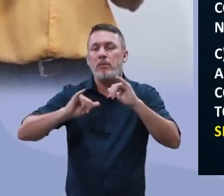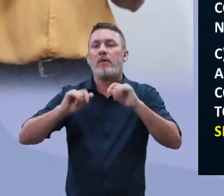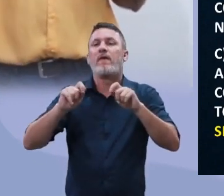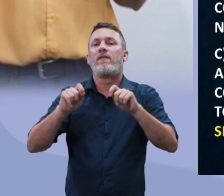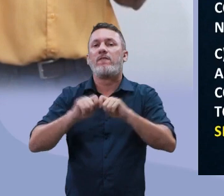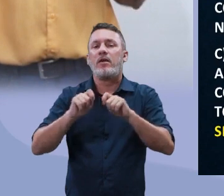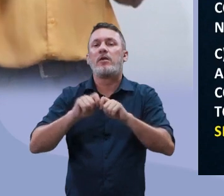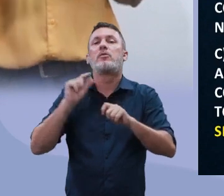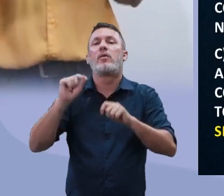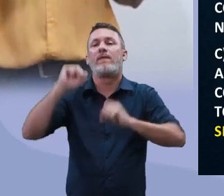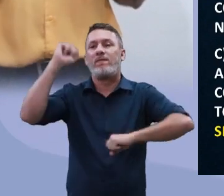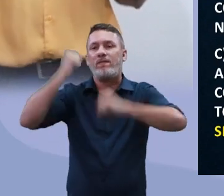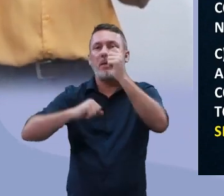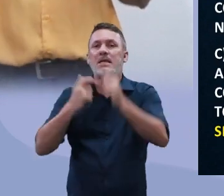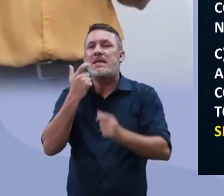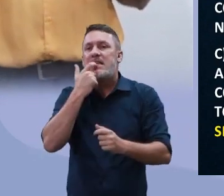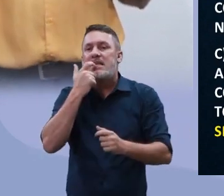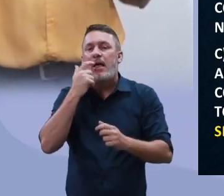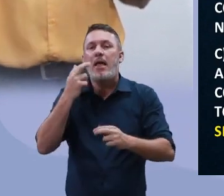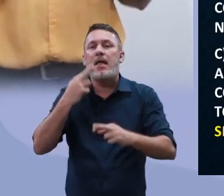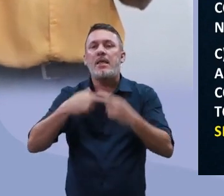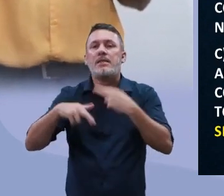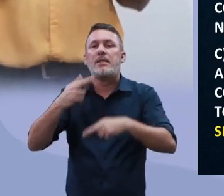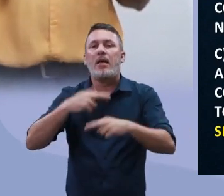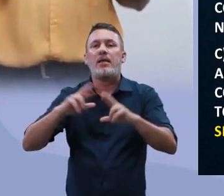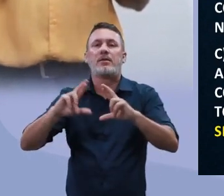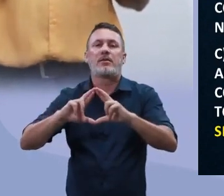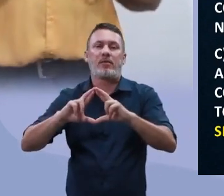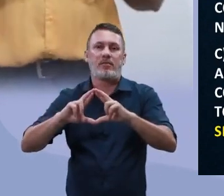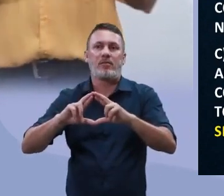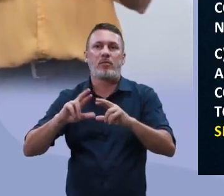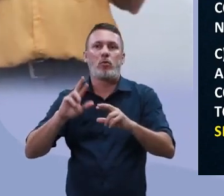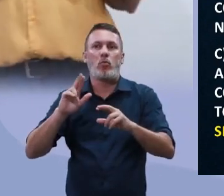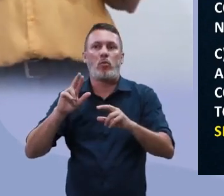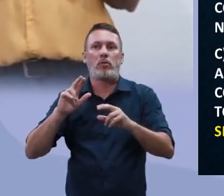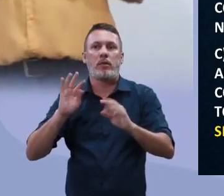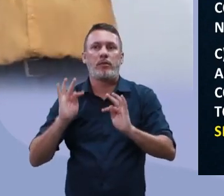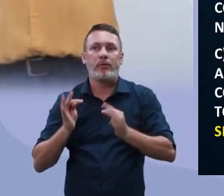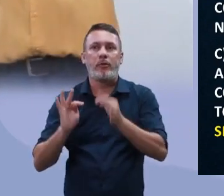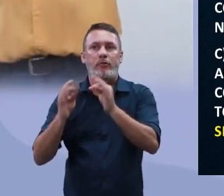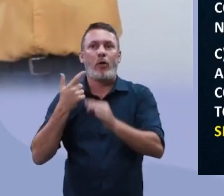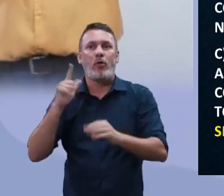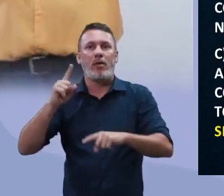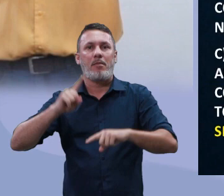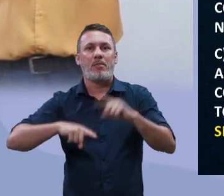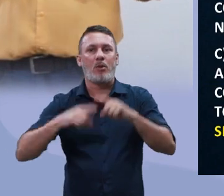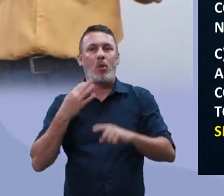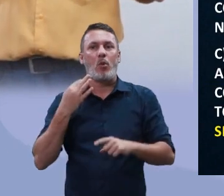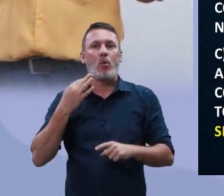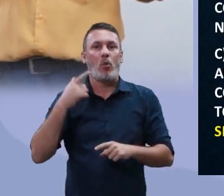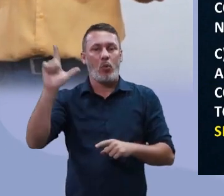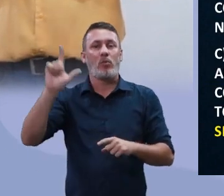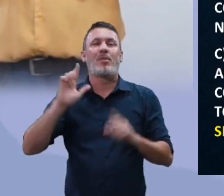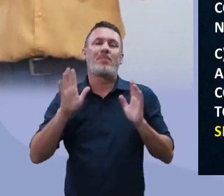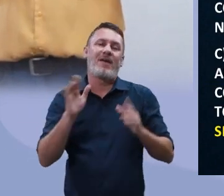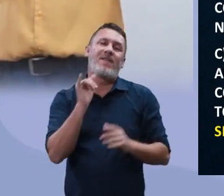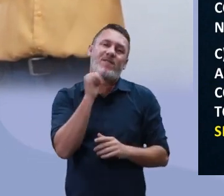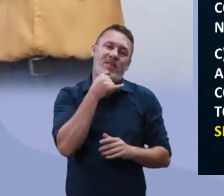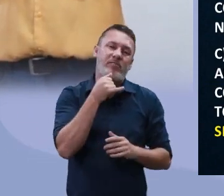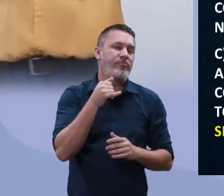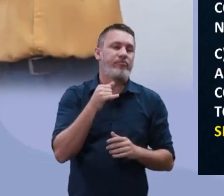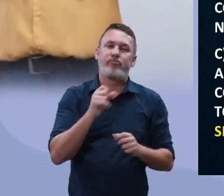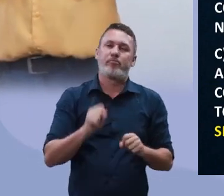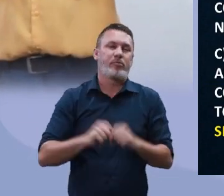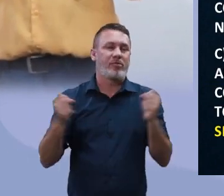de plásticos recicláveis, biodegradáveis. Só que, infelizmente, isso não acontece por quê? Porque nós